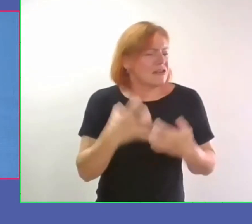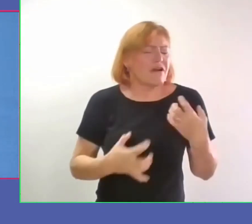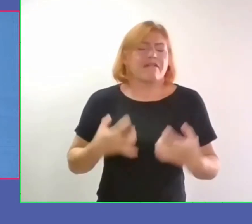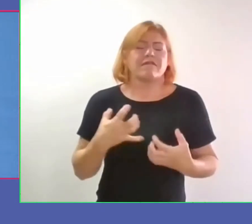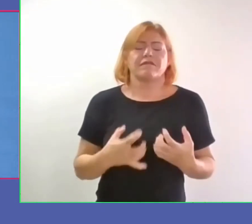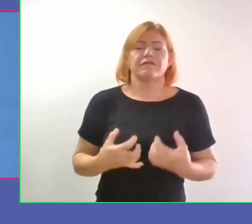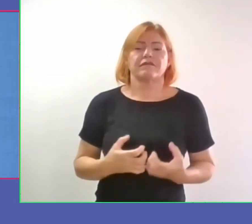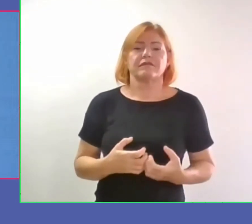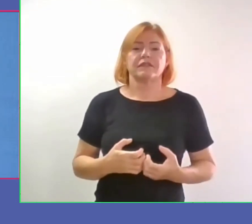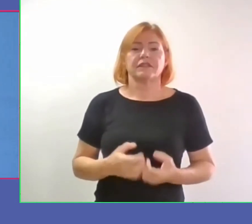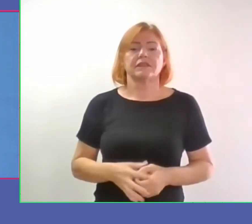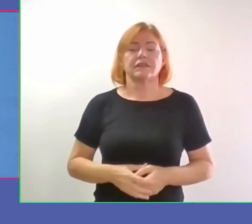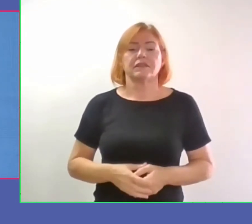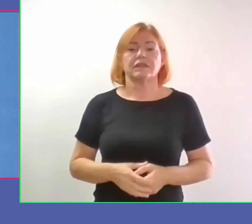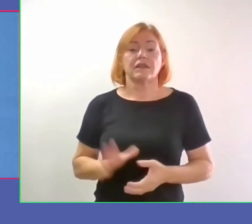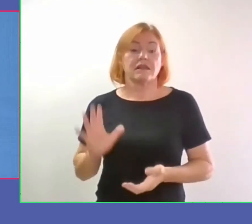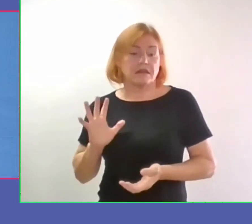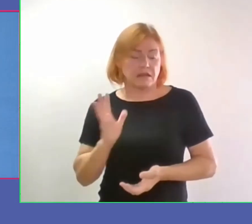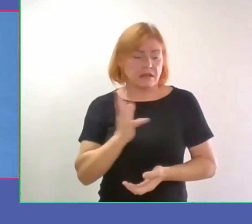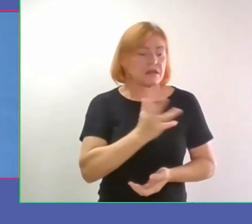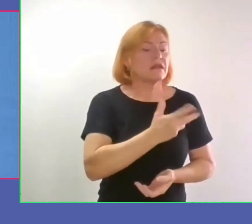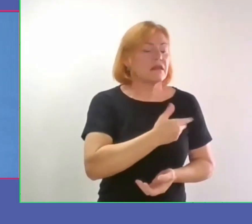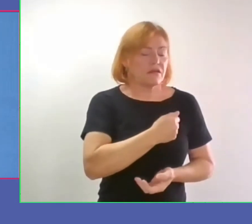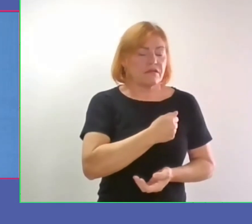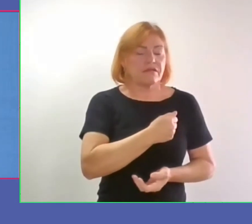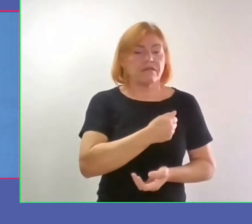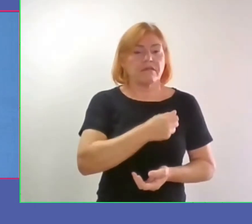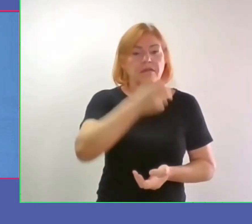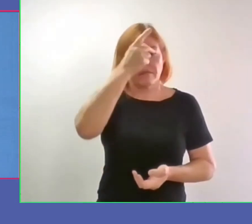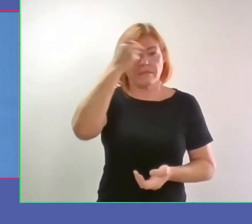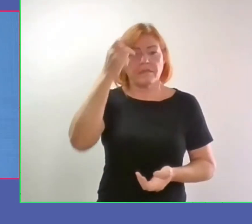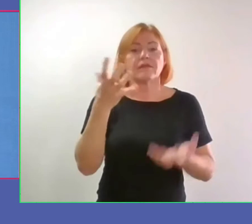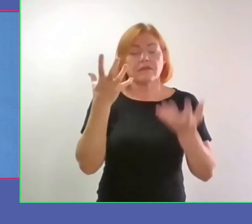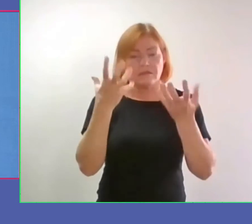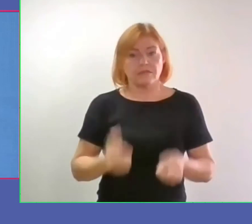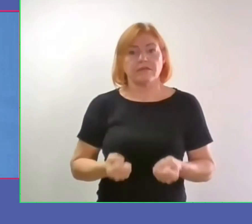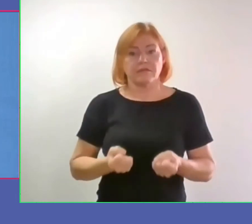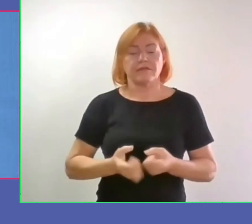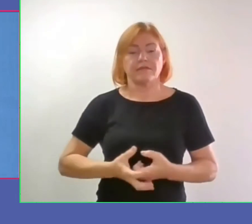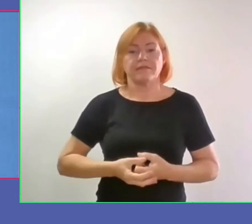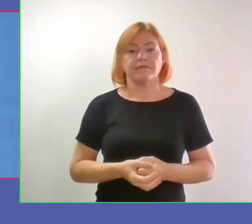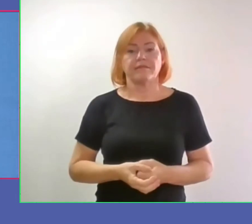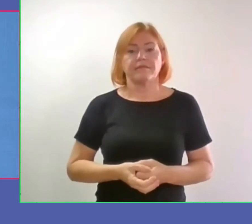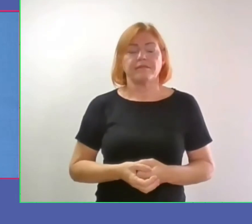essas pessoas. Então, logo em seguida, no capítulo 10,